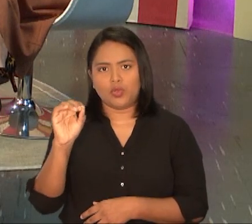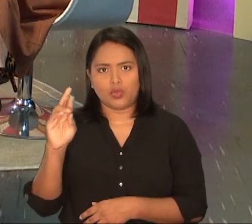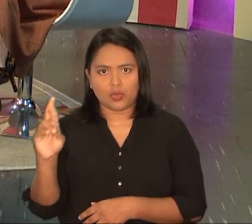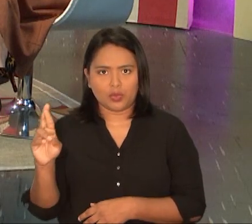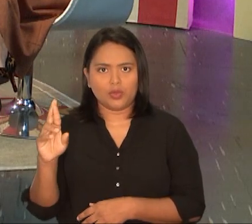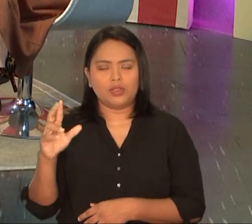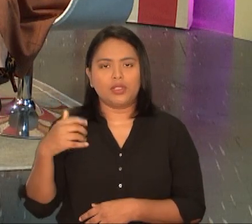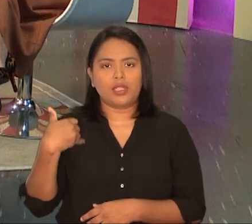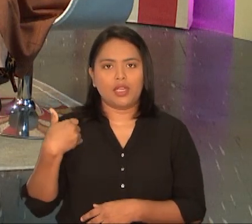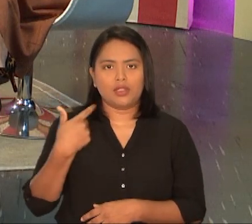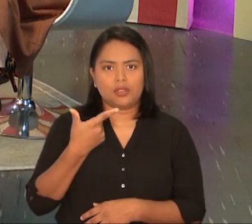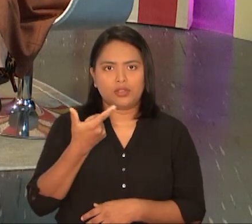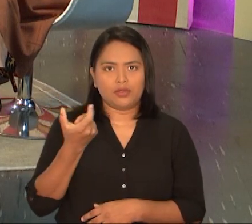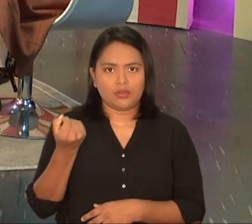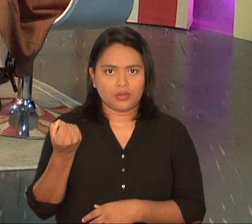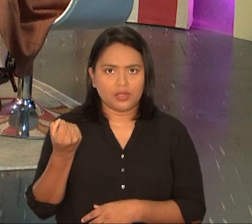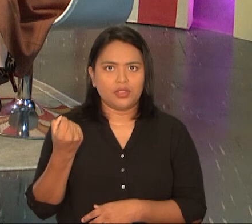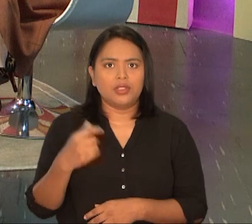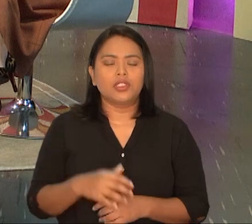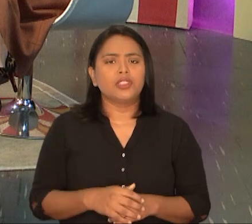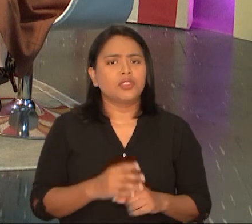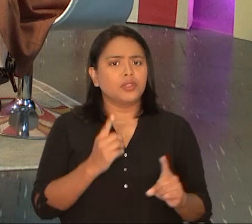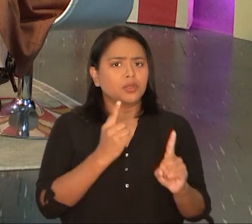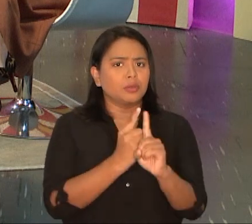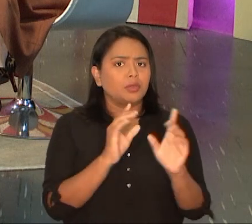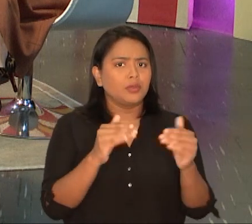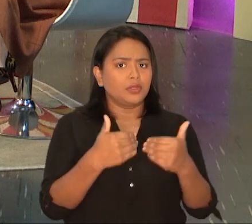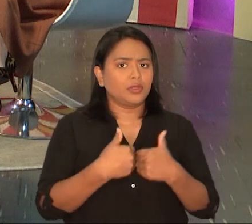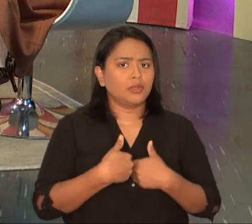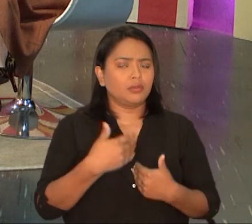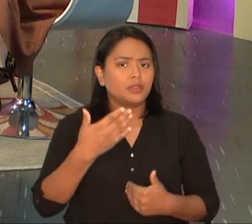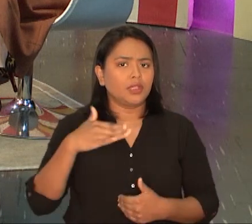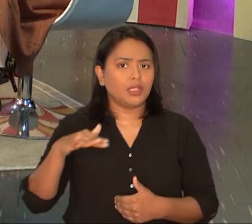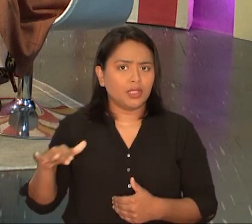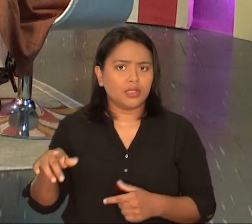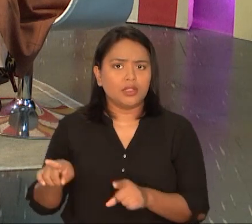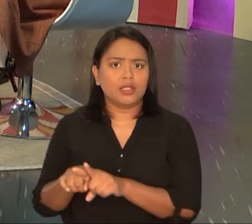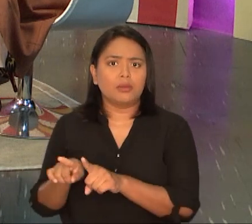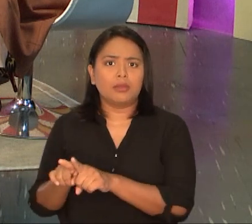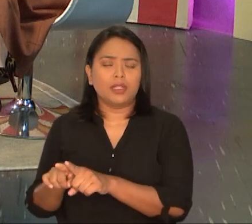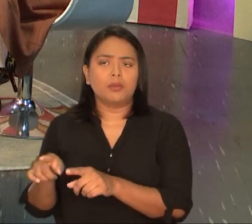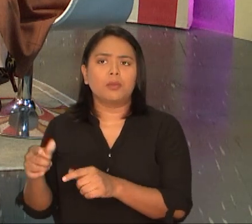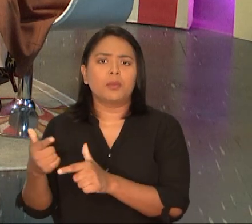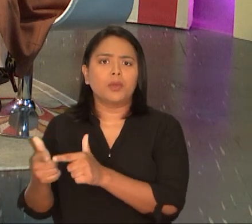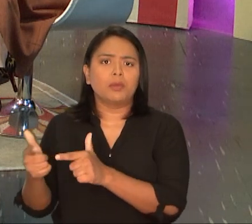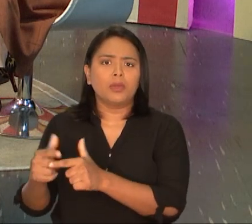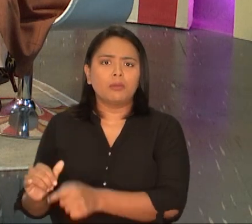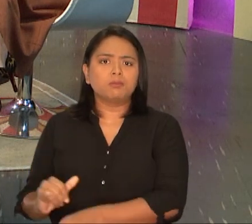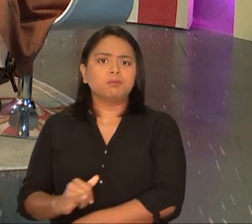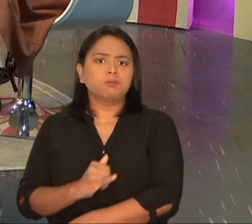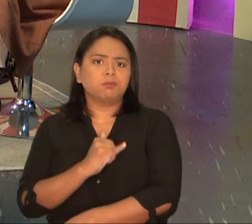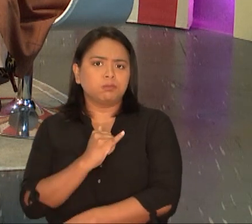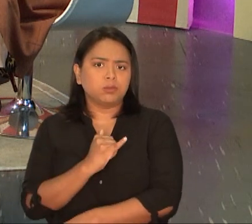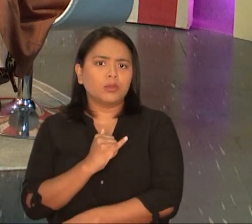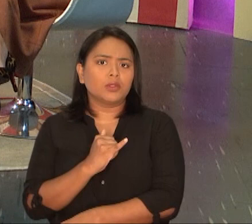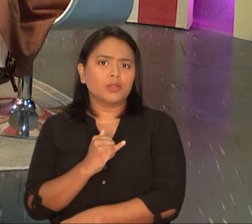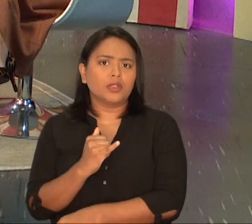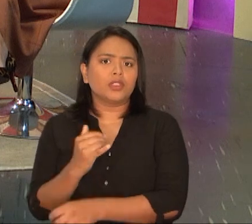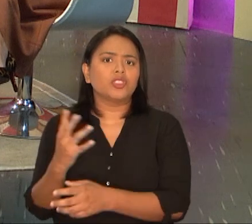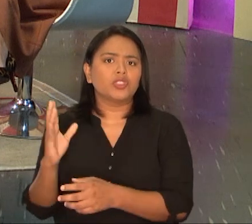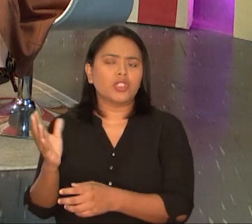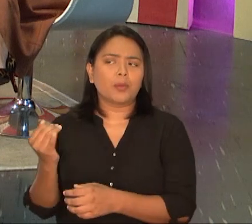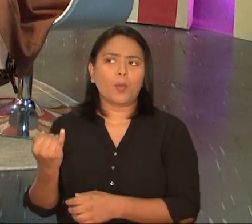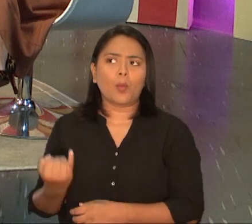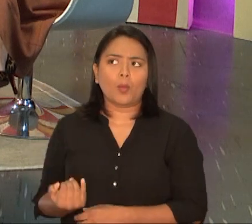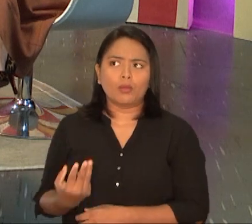Ele também teve problema com obesidade e recentemente ele passou por uma cirurgia, né? E teve que perder 30 quilos, chegou a perder 30 quilos,